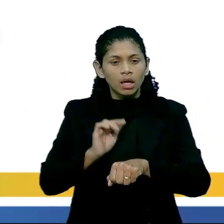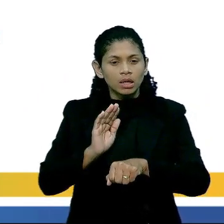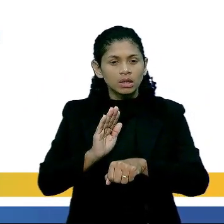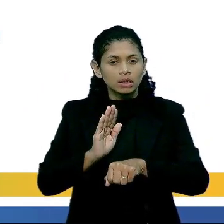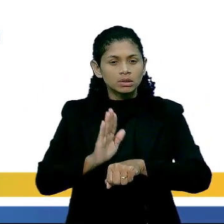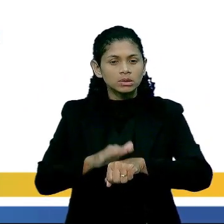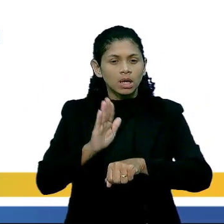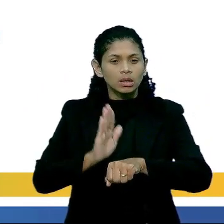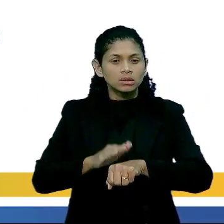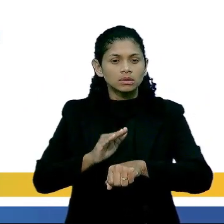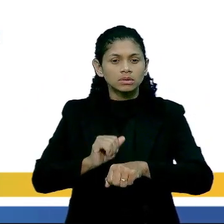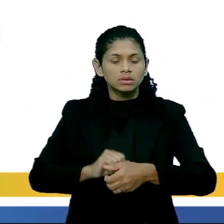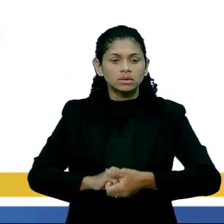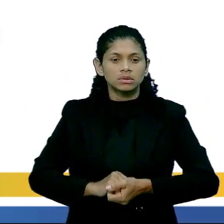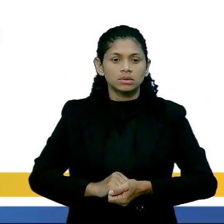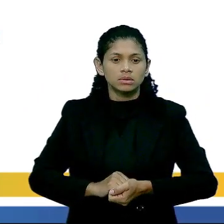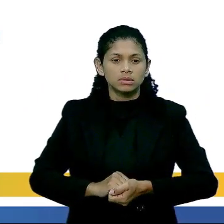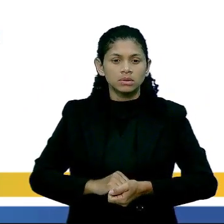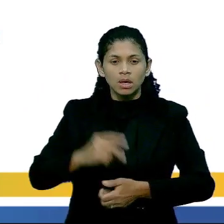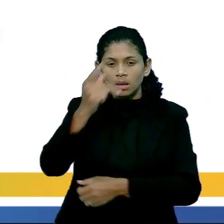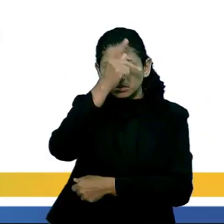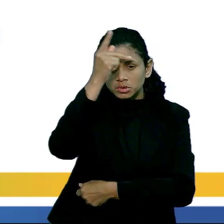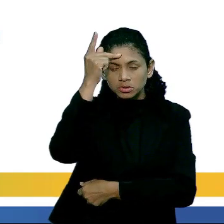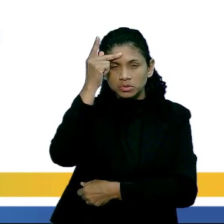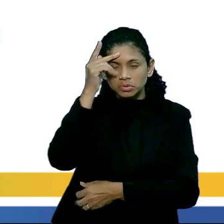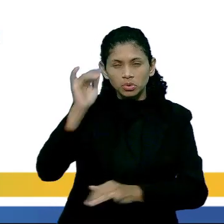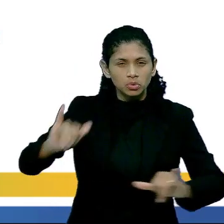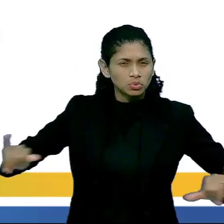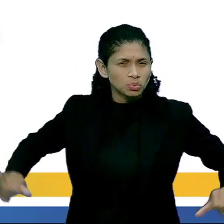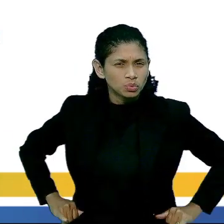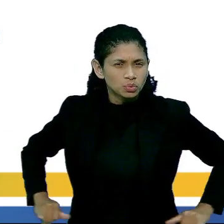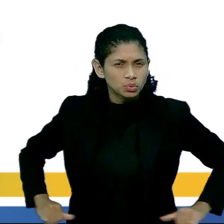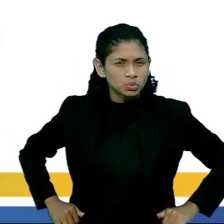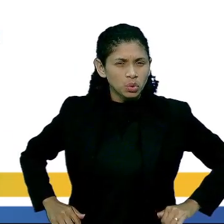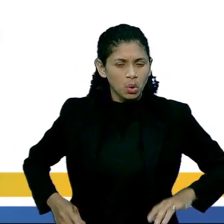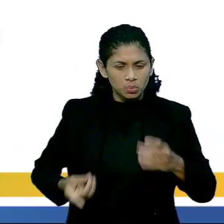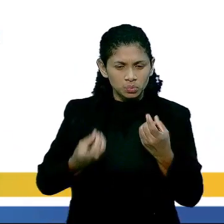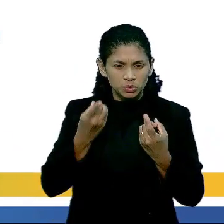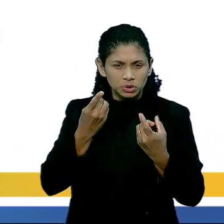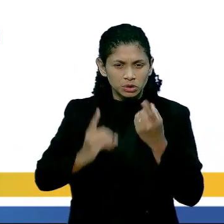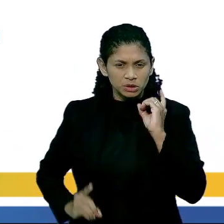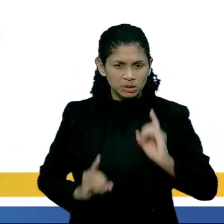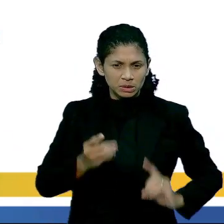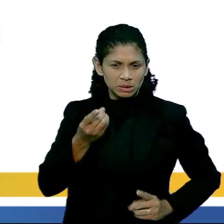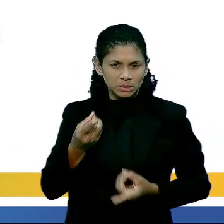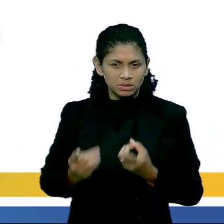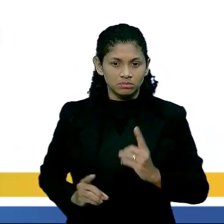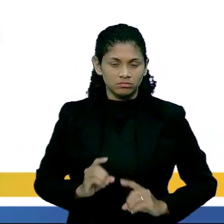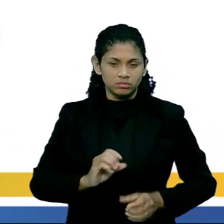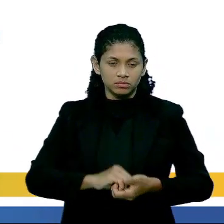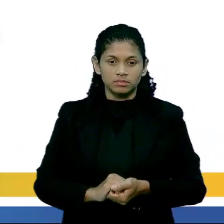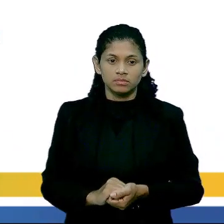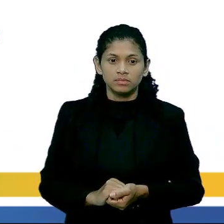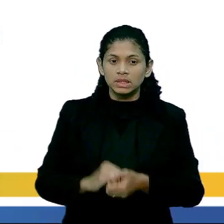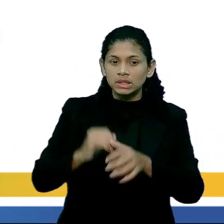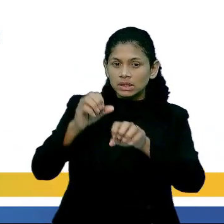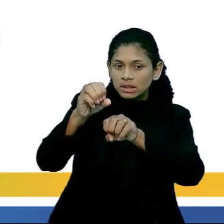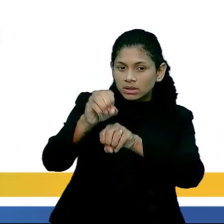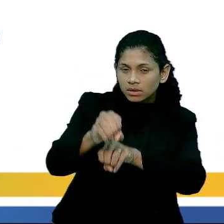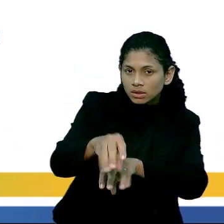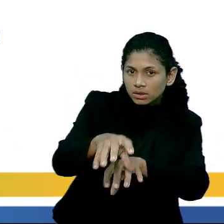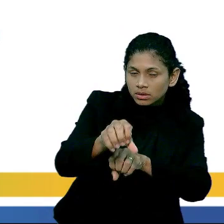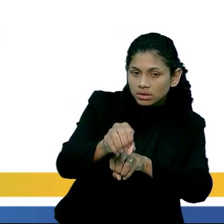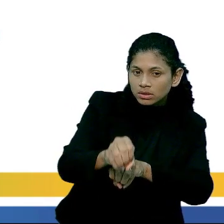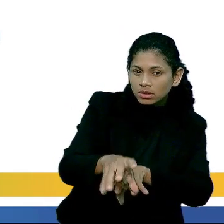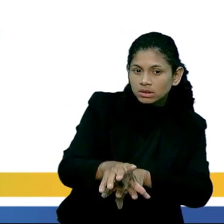ninguém ele vai alertar vai falar mas não vai tratar a pessoa tá educar ensinar técnicas olha aí ó